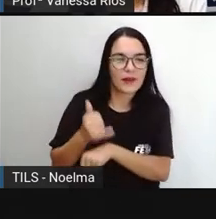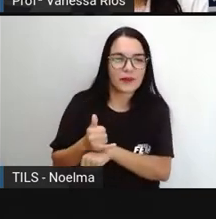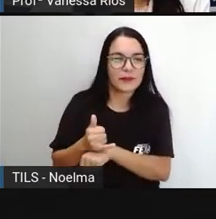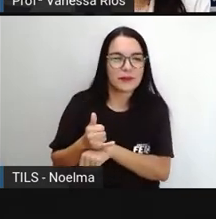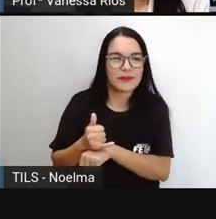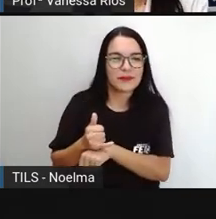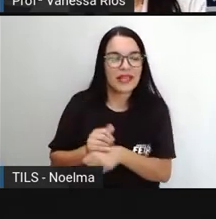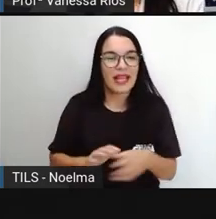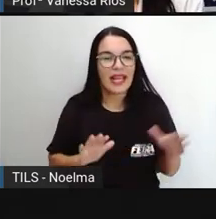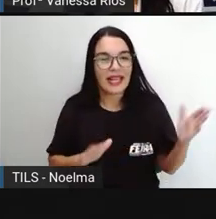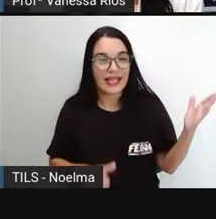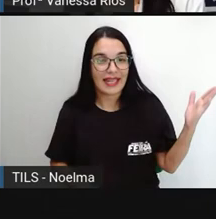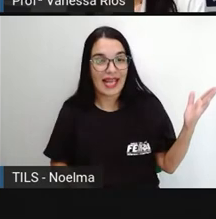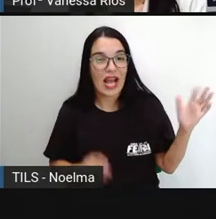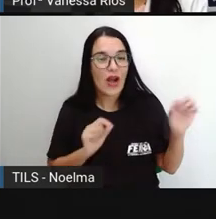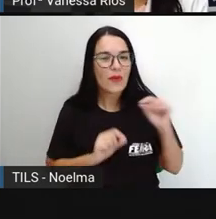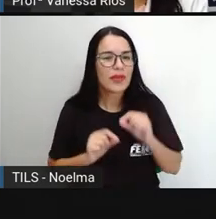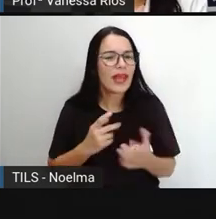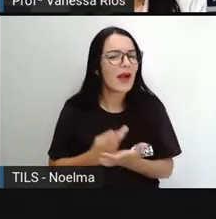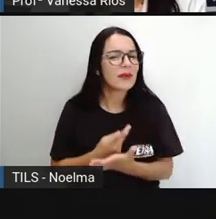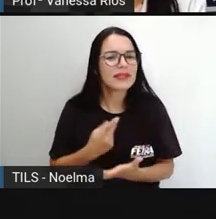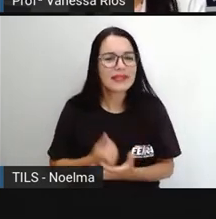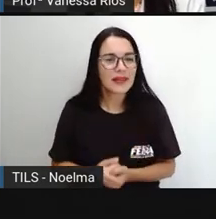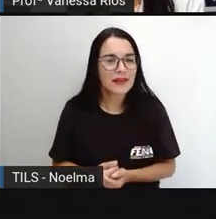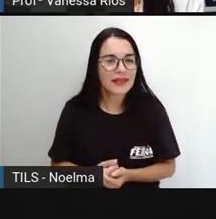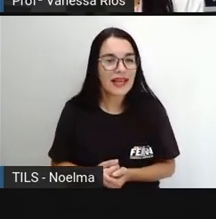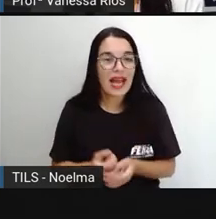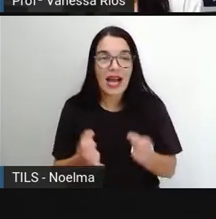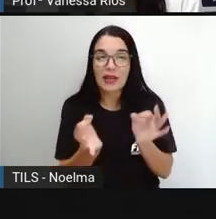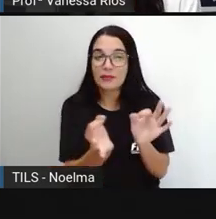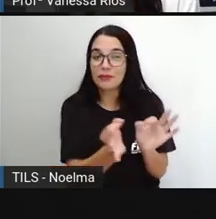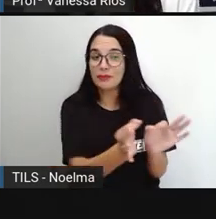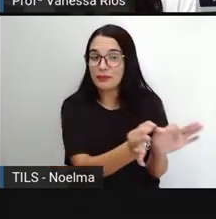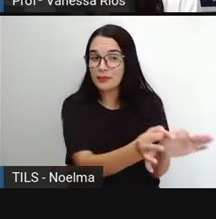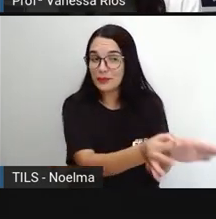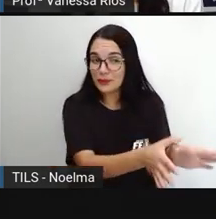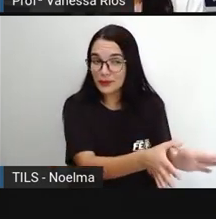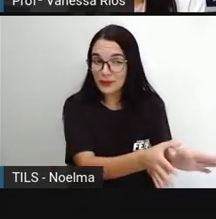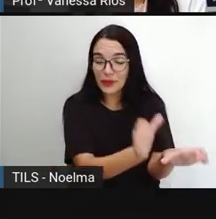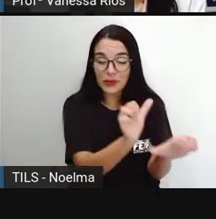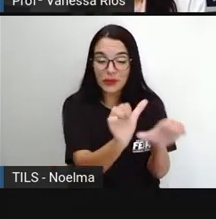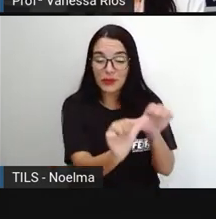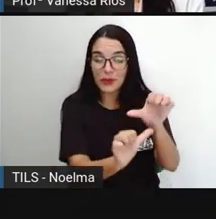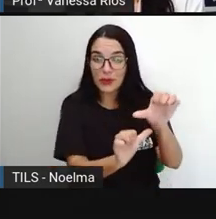dos metais, então as armas, os utensílios, aquilo que eles produziam com pedra